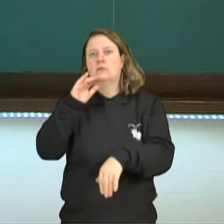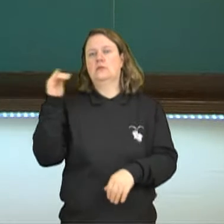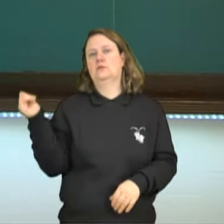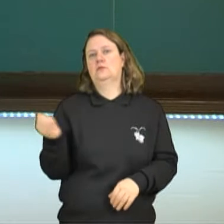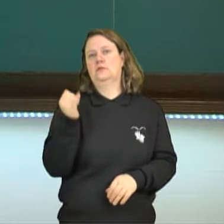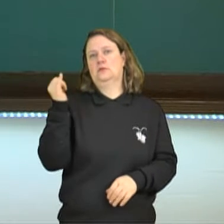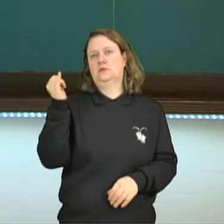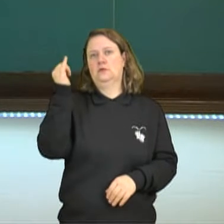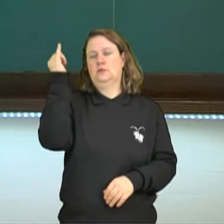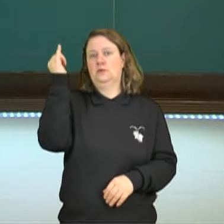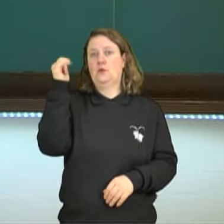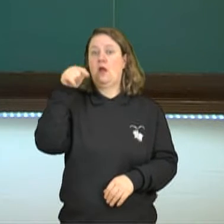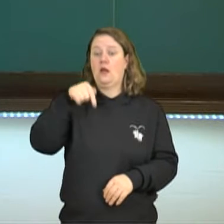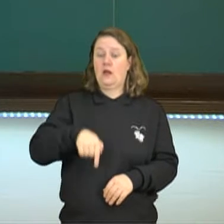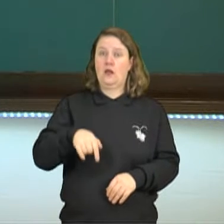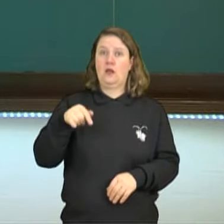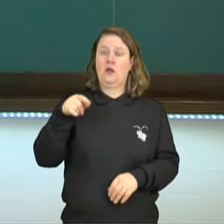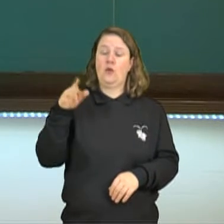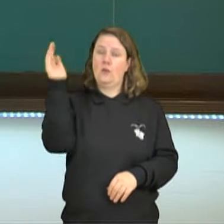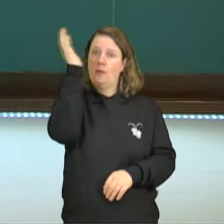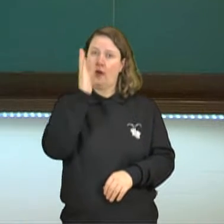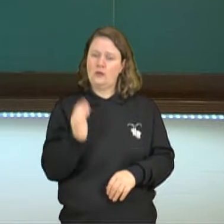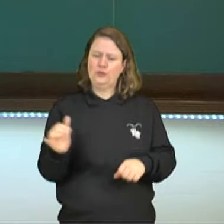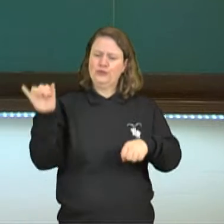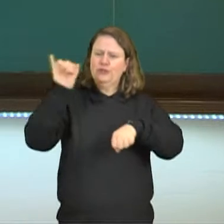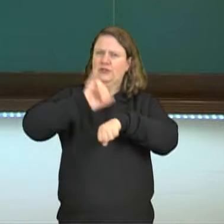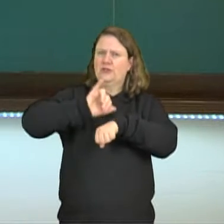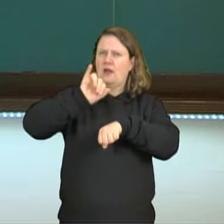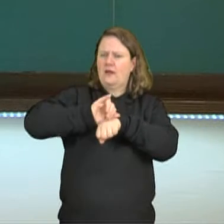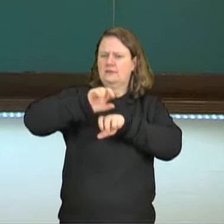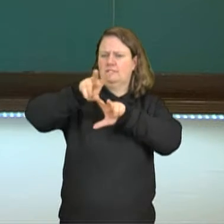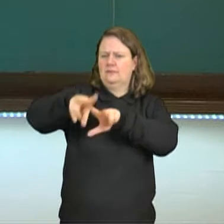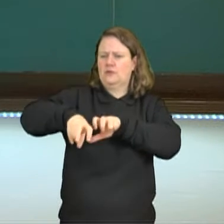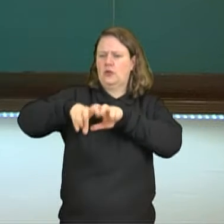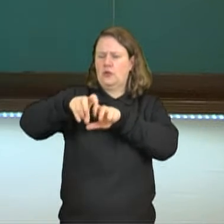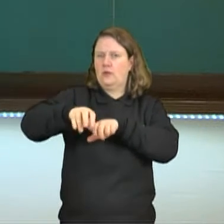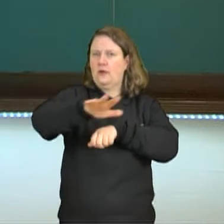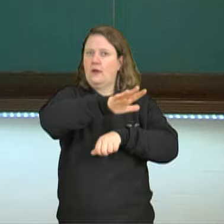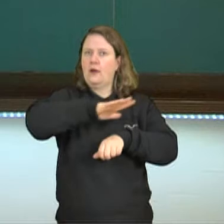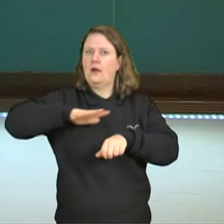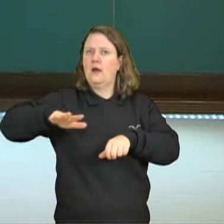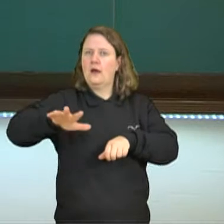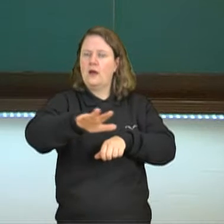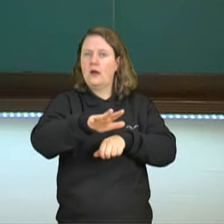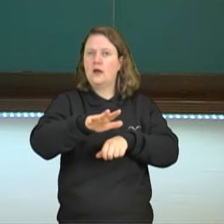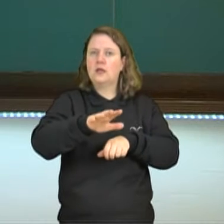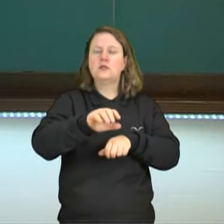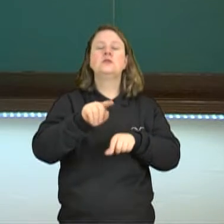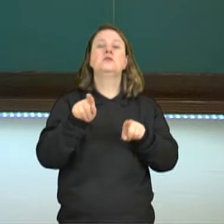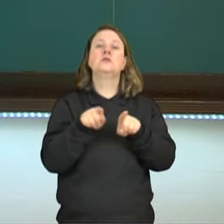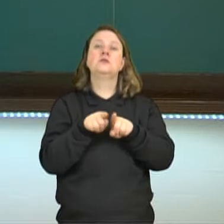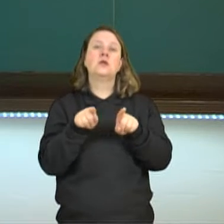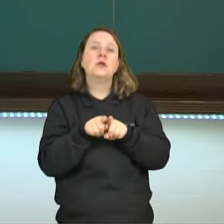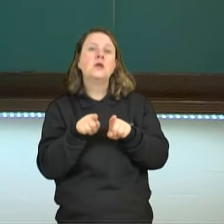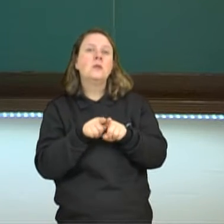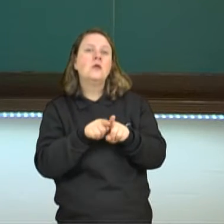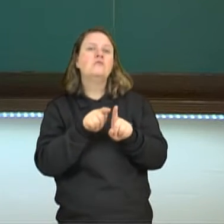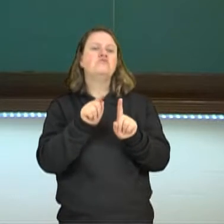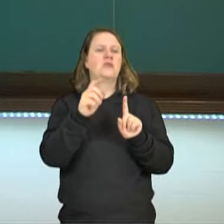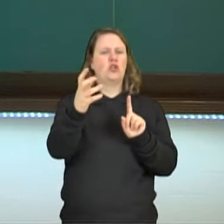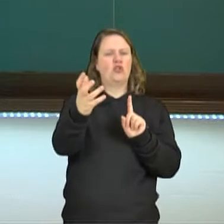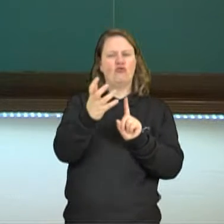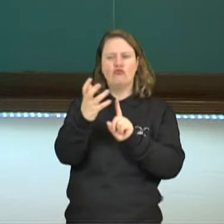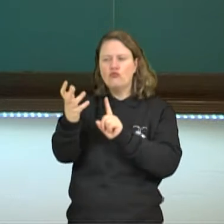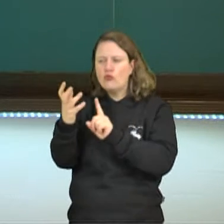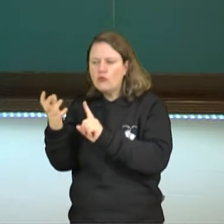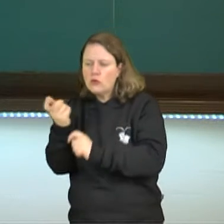costuma dizer que o Brasil é o celeiro mundial, É um setor que influencia muito significativamente a nossa